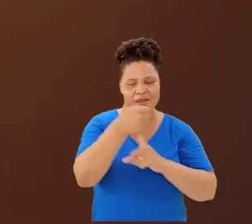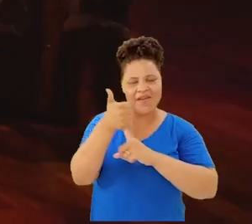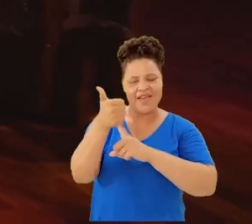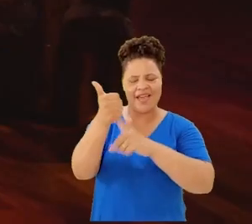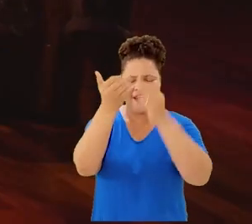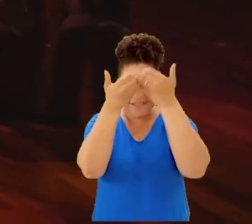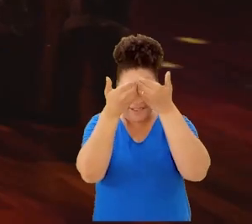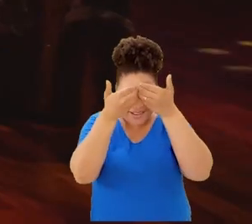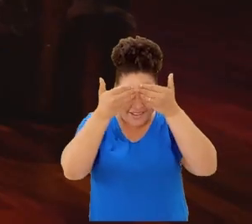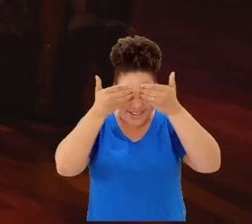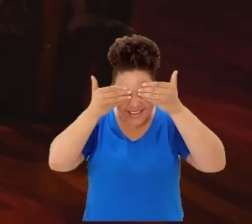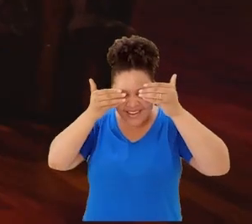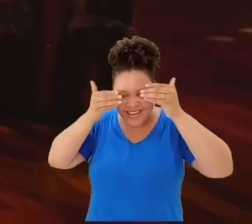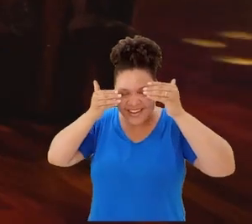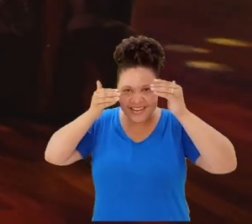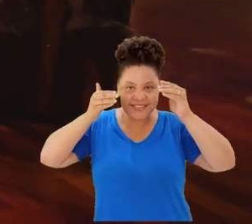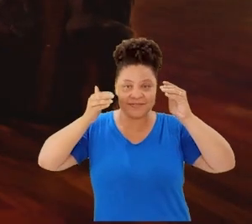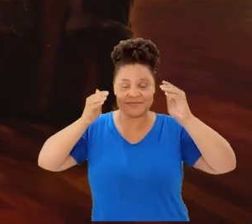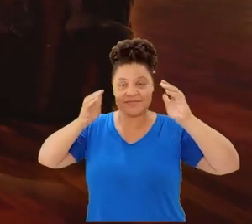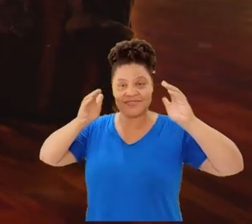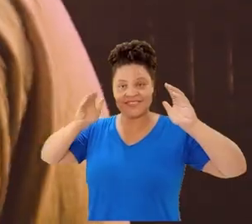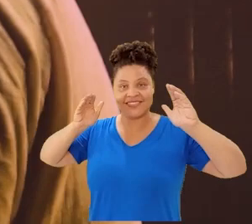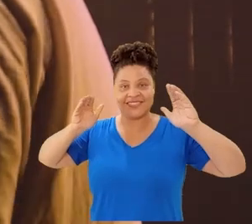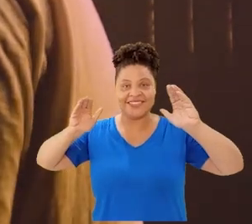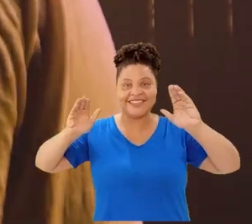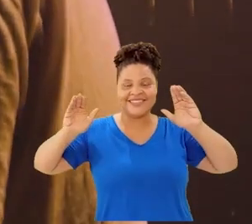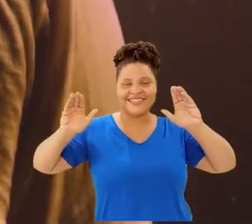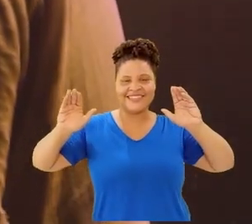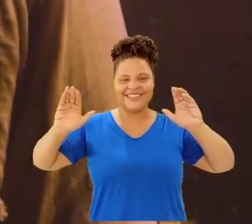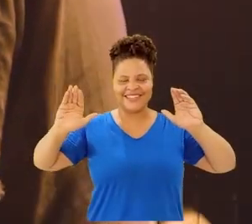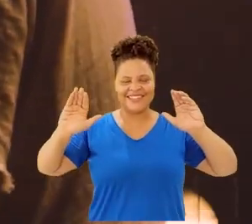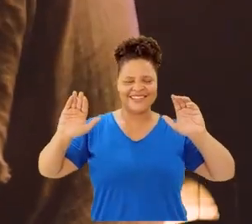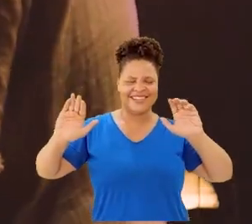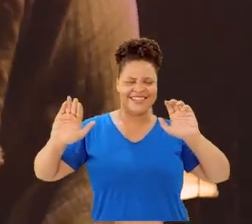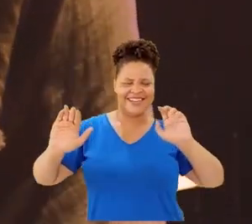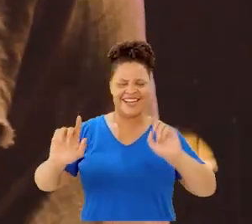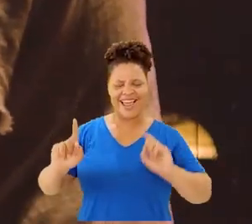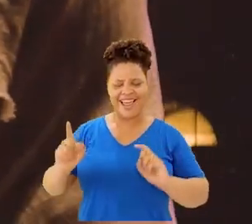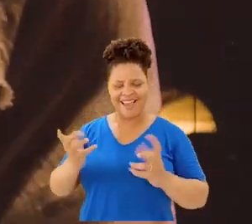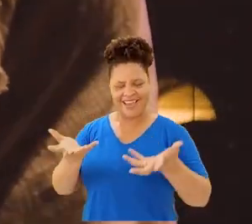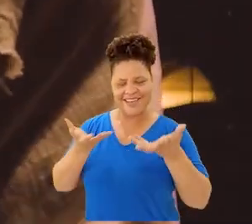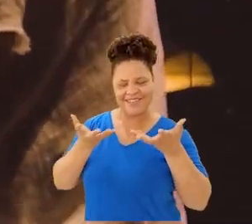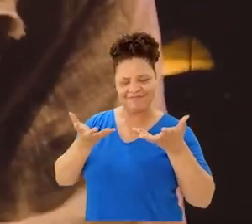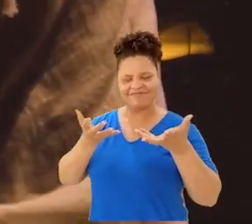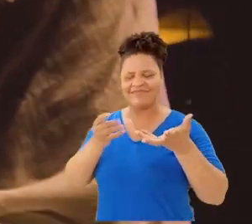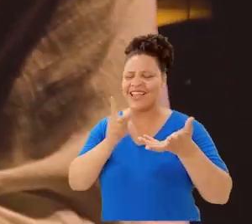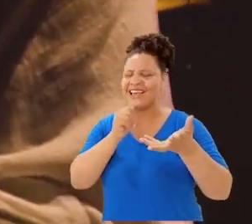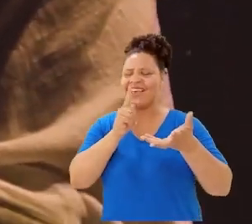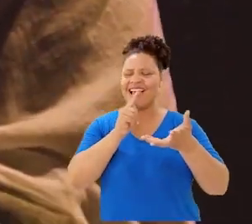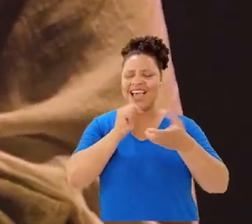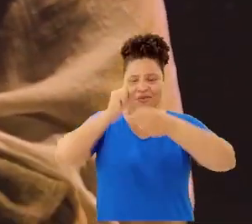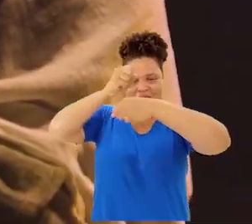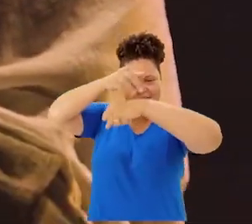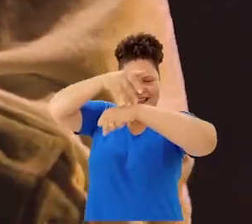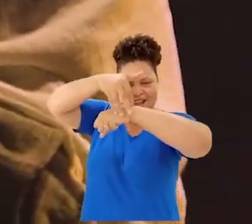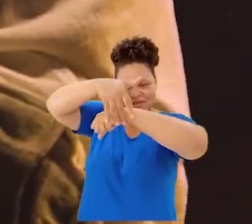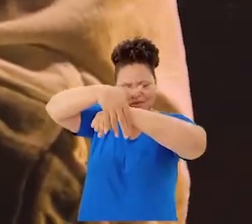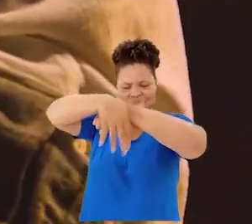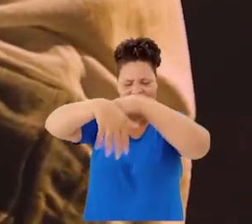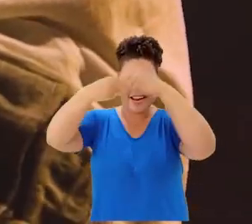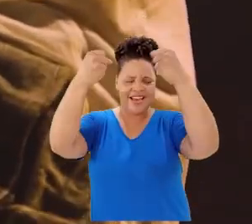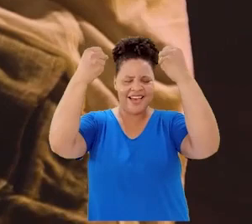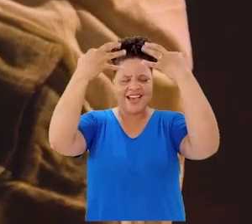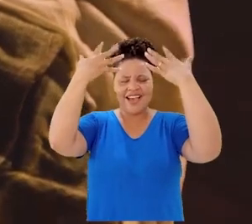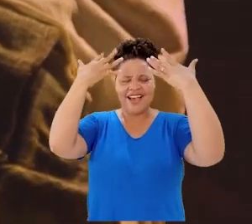A bruxa tá solta e eu só quero um banho de cachoeira pra poder lavar meus ombros